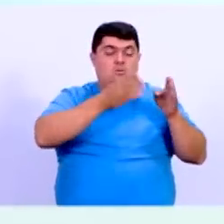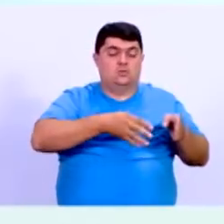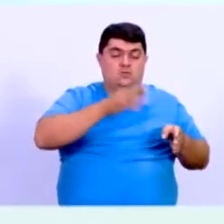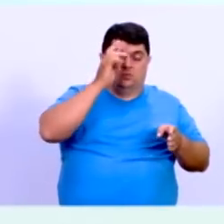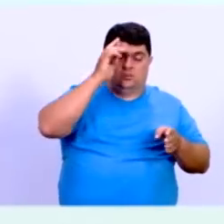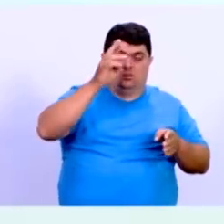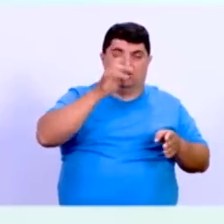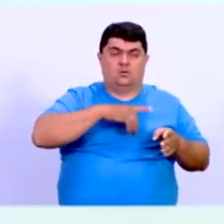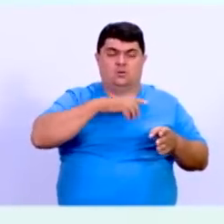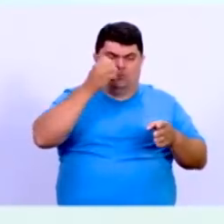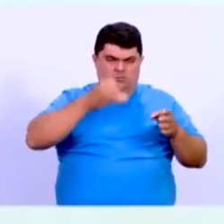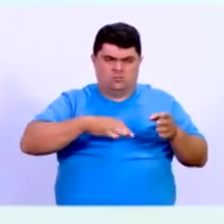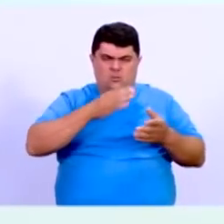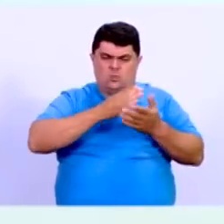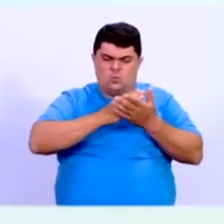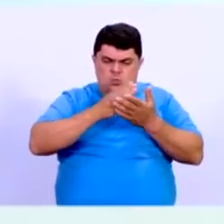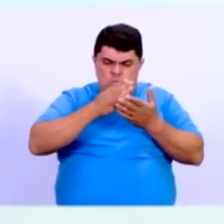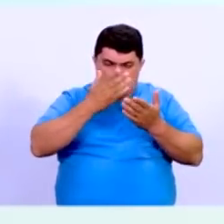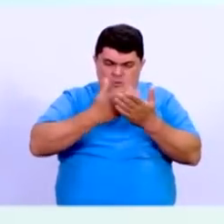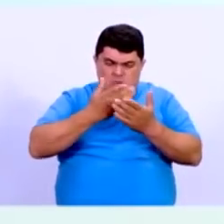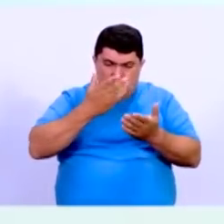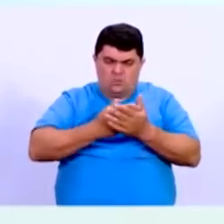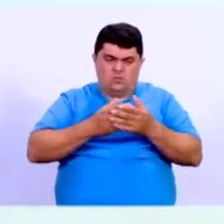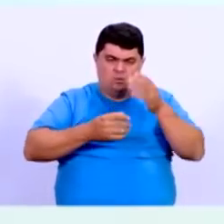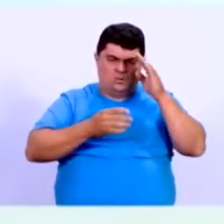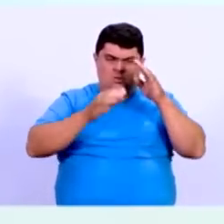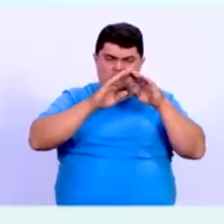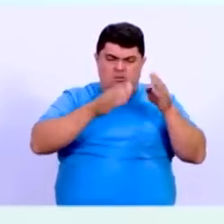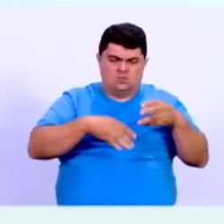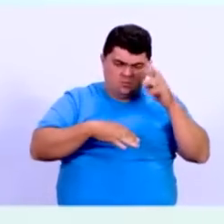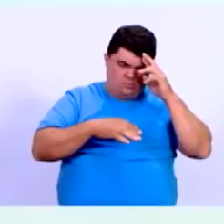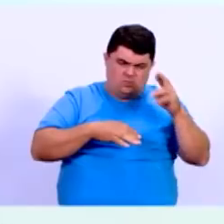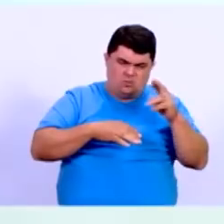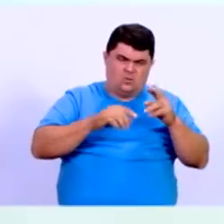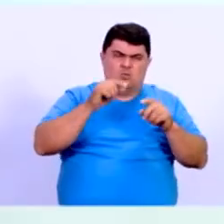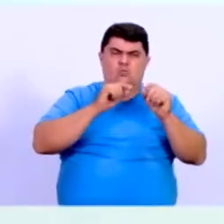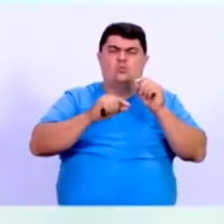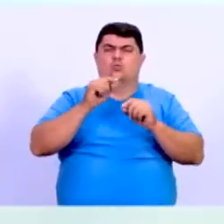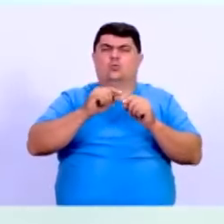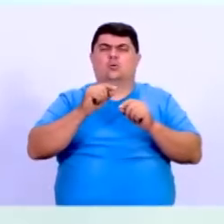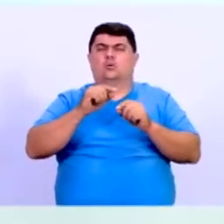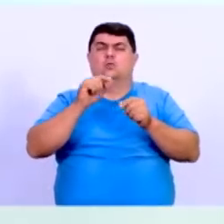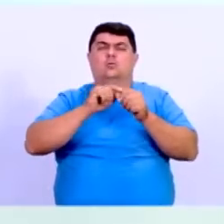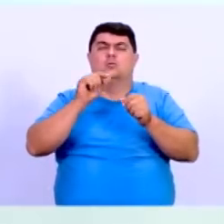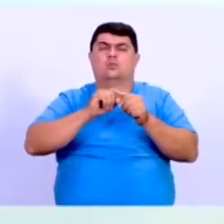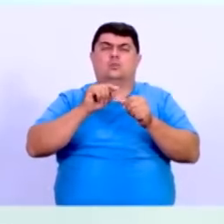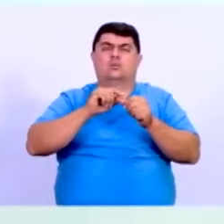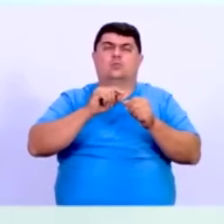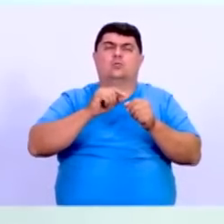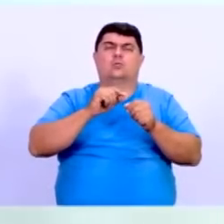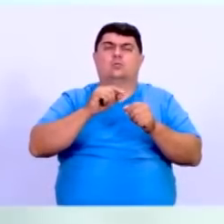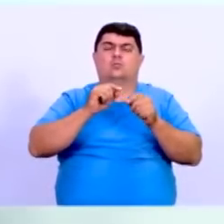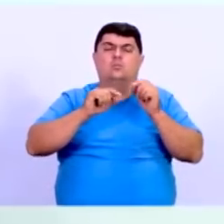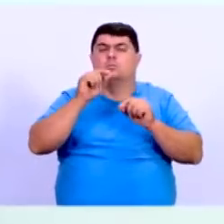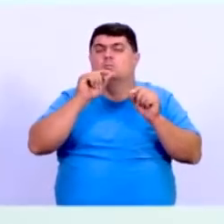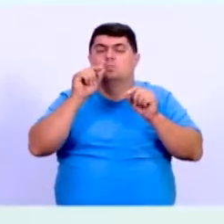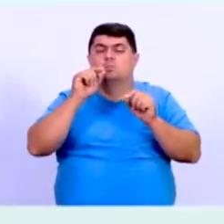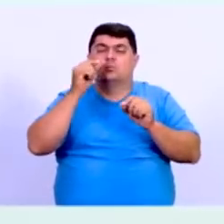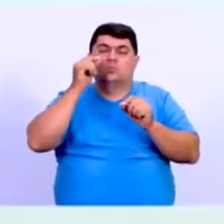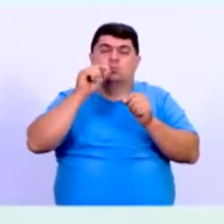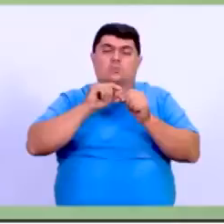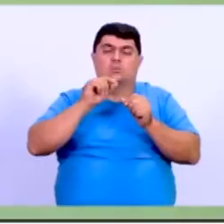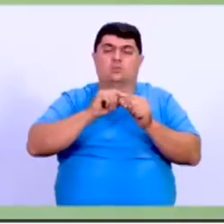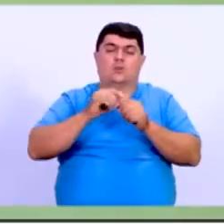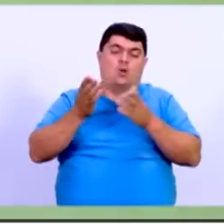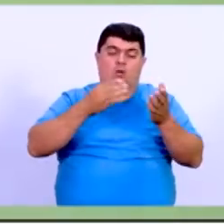gente vem falando de servidores logo no início, né? Ah, tem um servidor aqui, mas o que é isso? O que o servidor faz numa rede de computadores, né? Então, vem